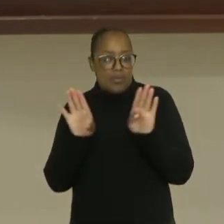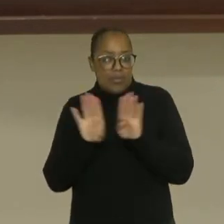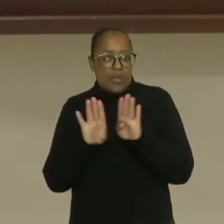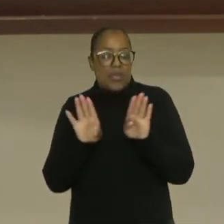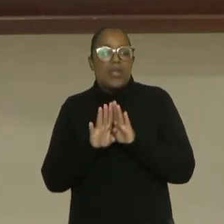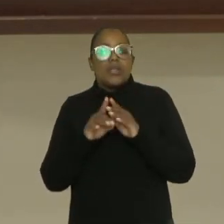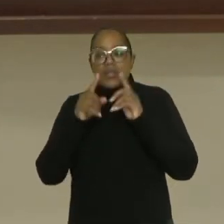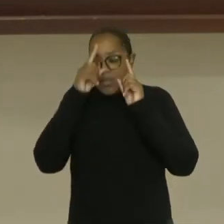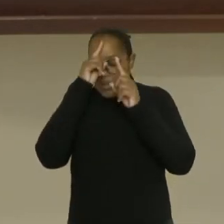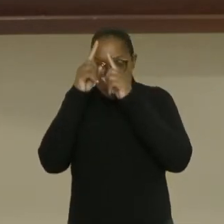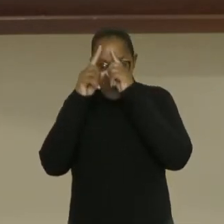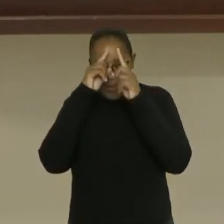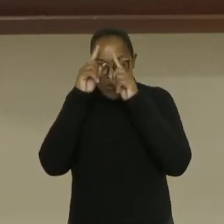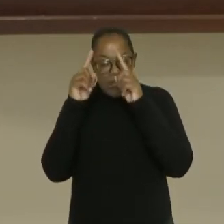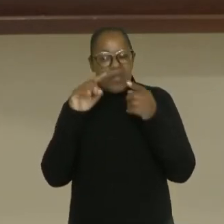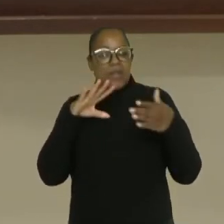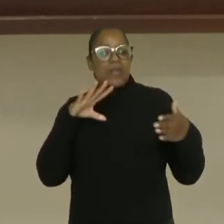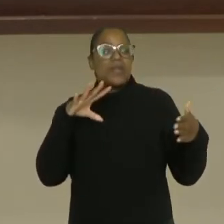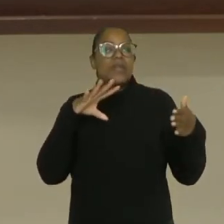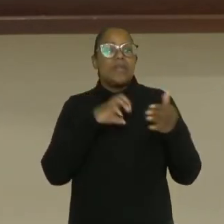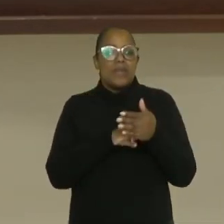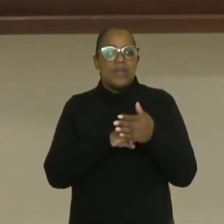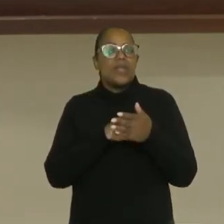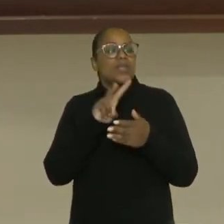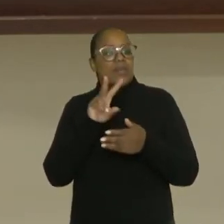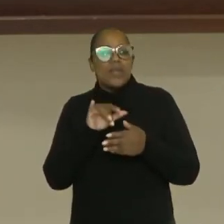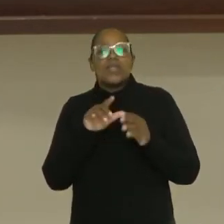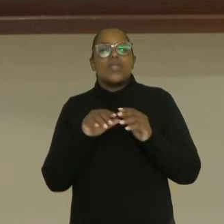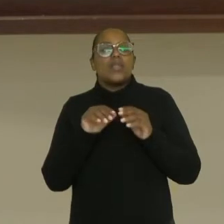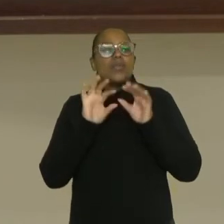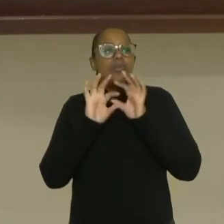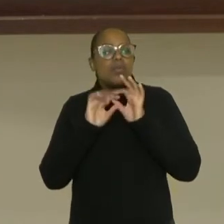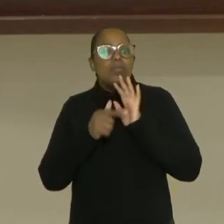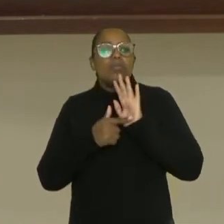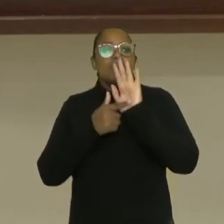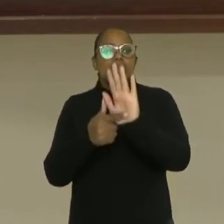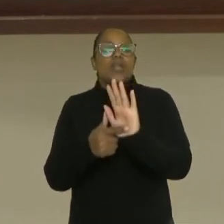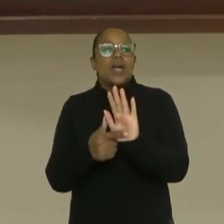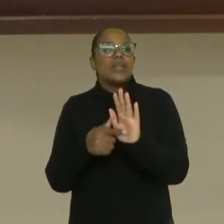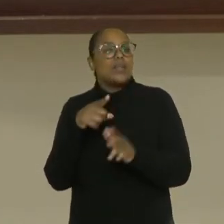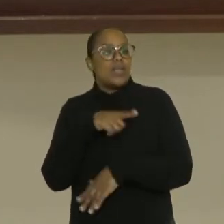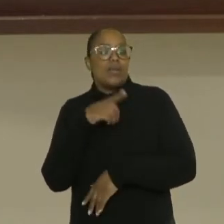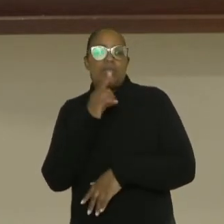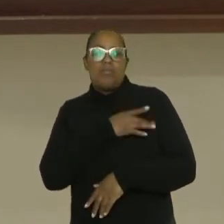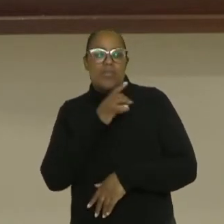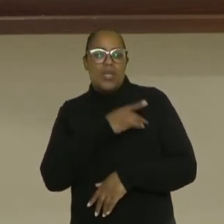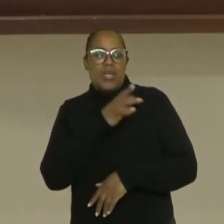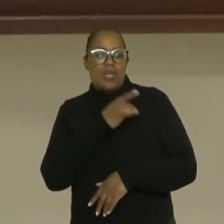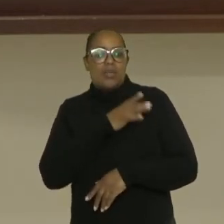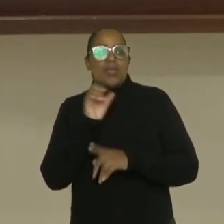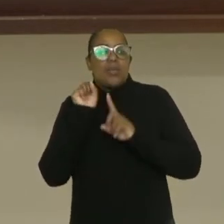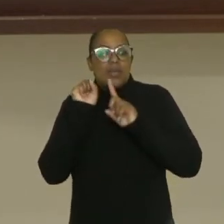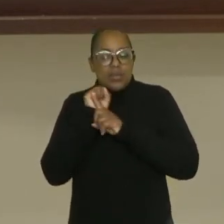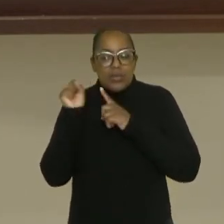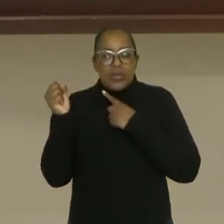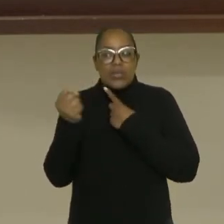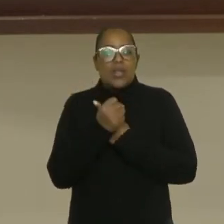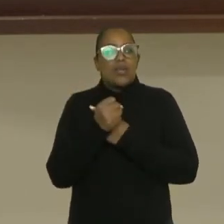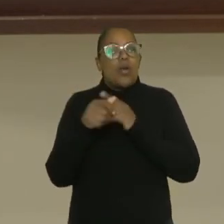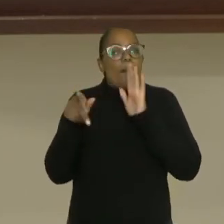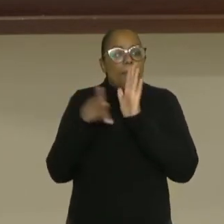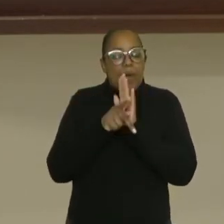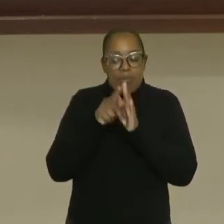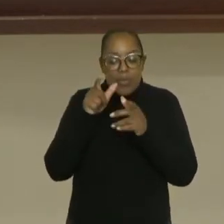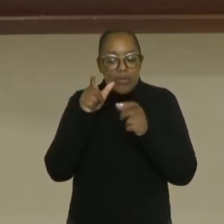essa ideia de violência vai sendo propagada e gerando um certo medo na sociedade. Então, os próprios moradores das